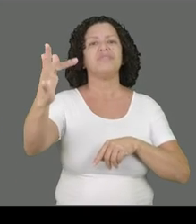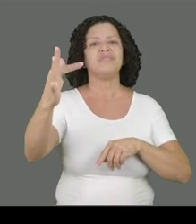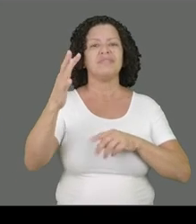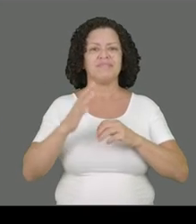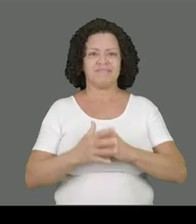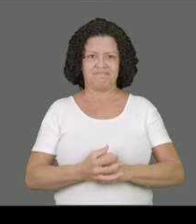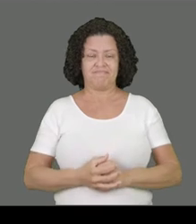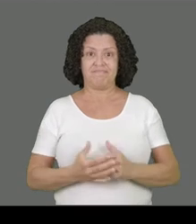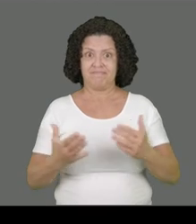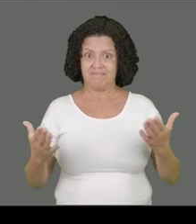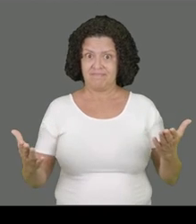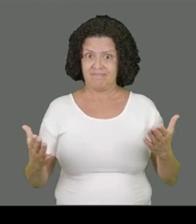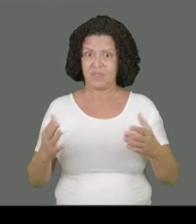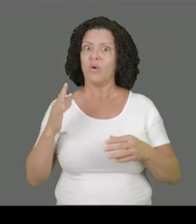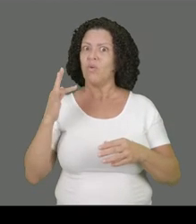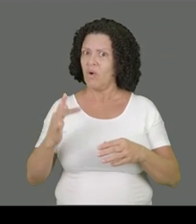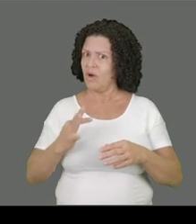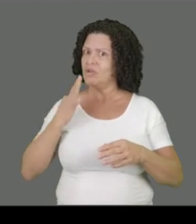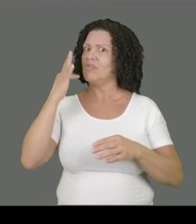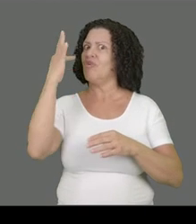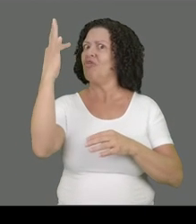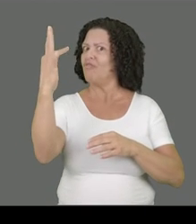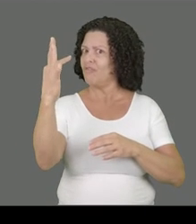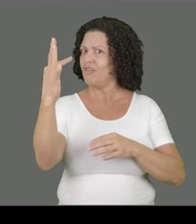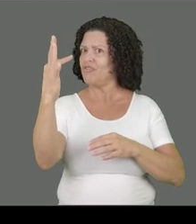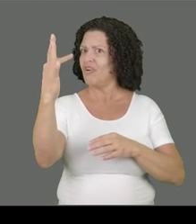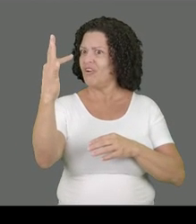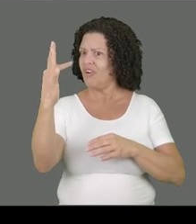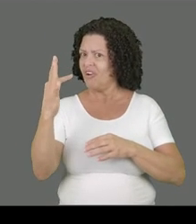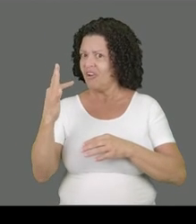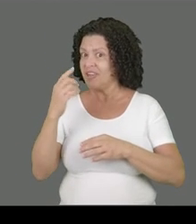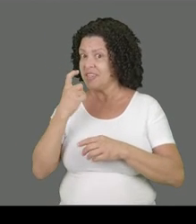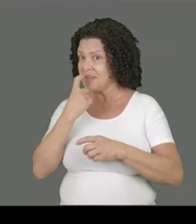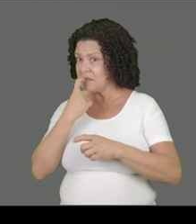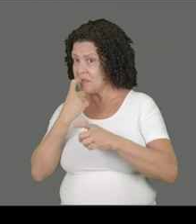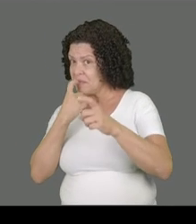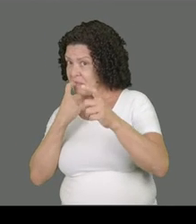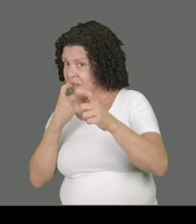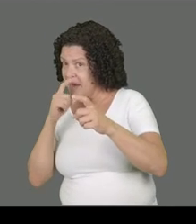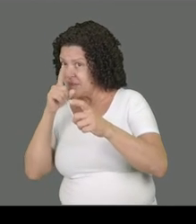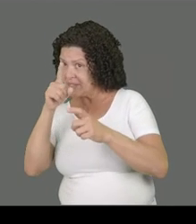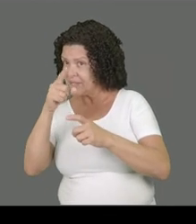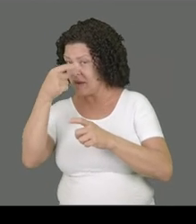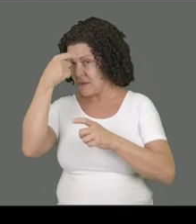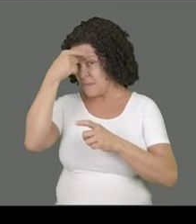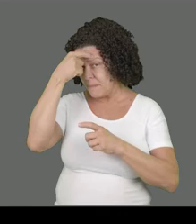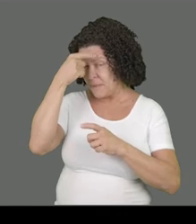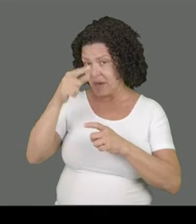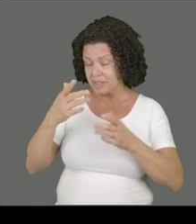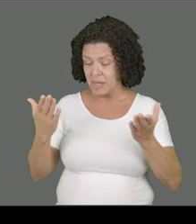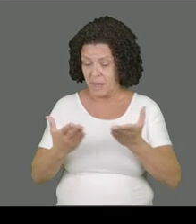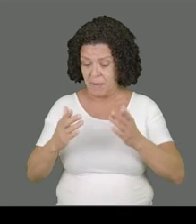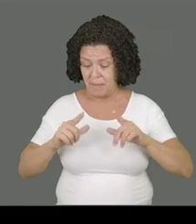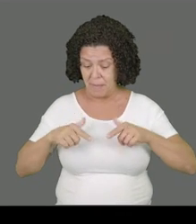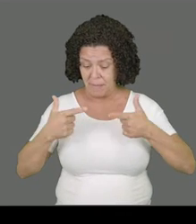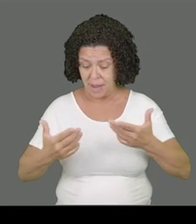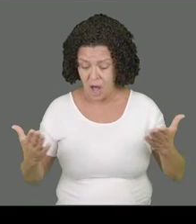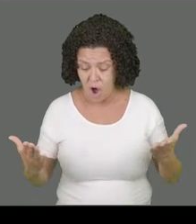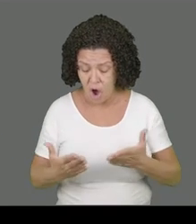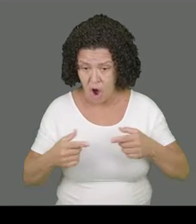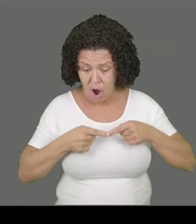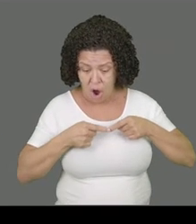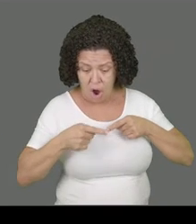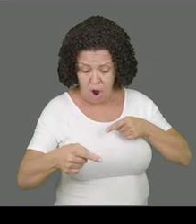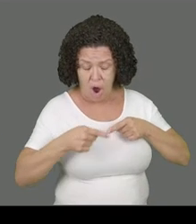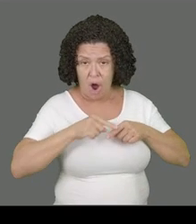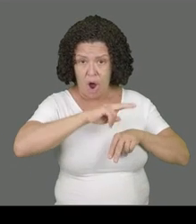é o nosso futuro. E quando o futuro chegar, por conta de um presente vivido de forma consciente,